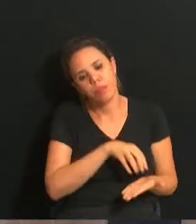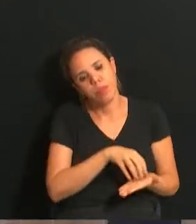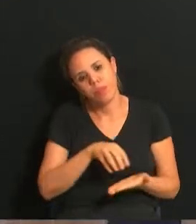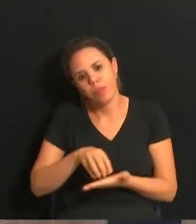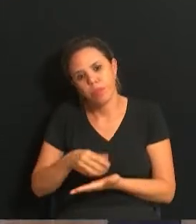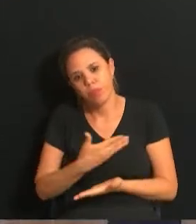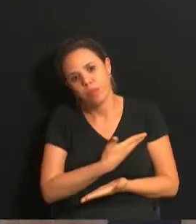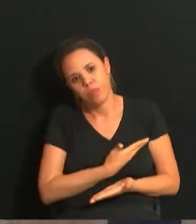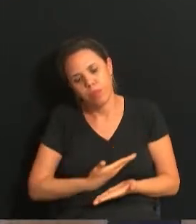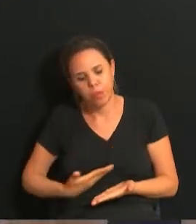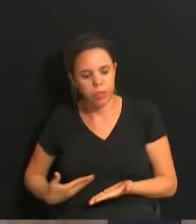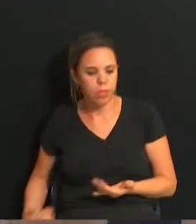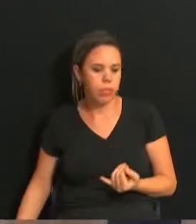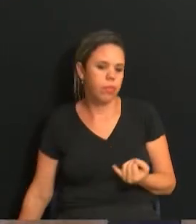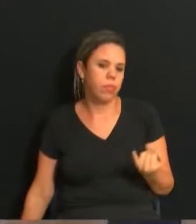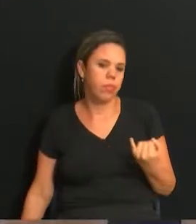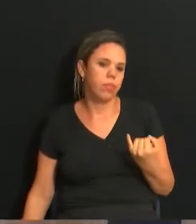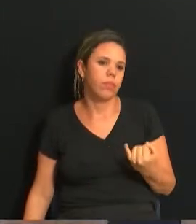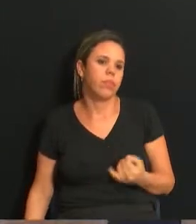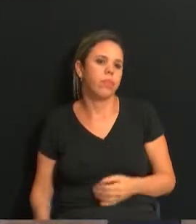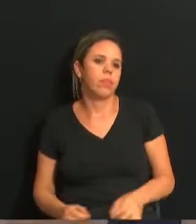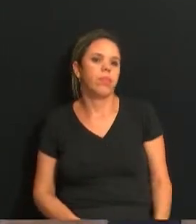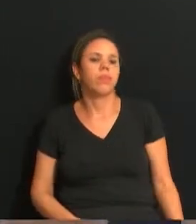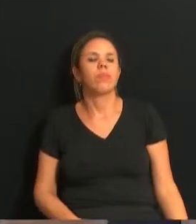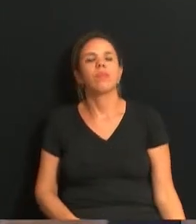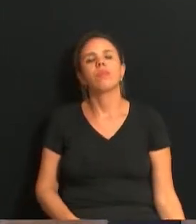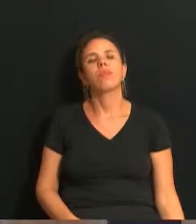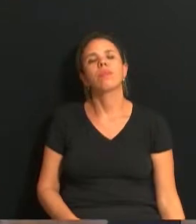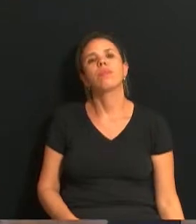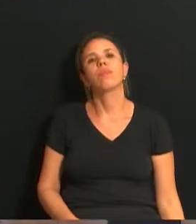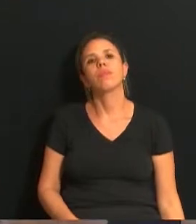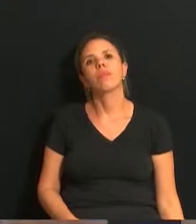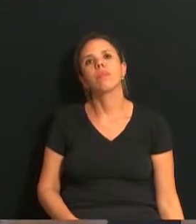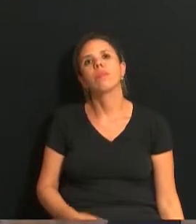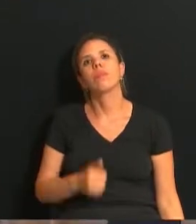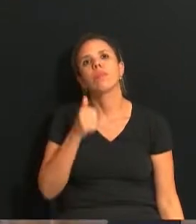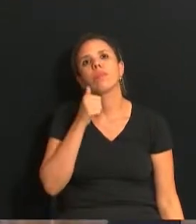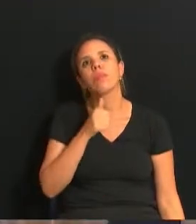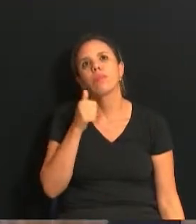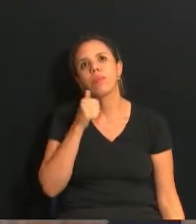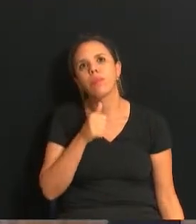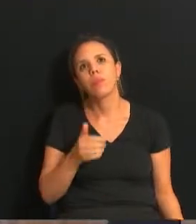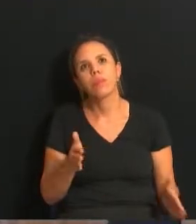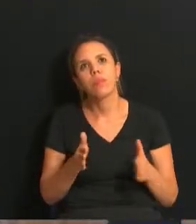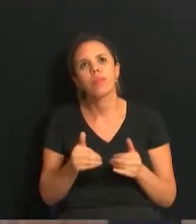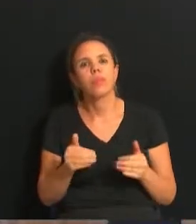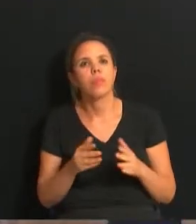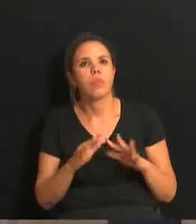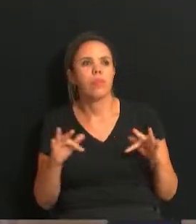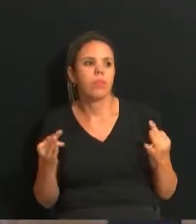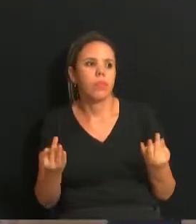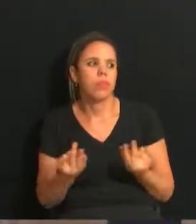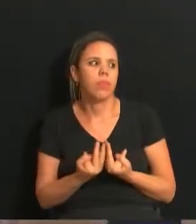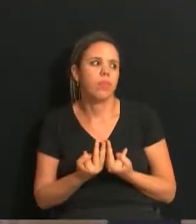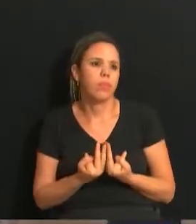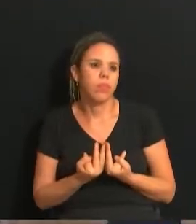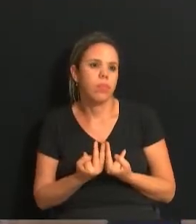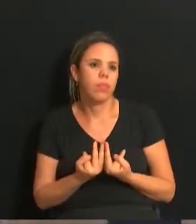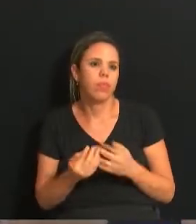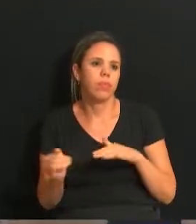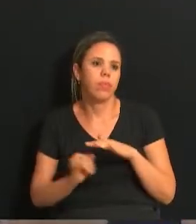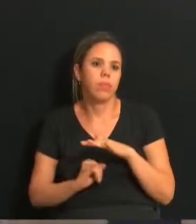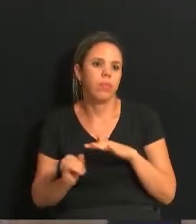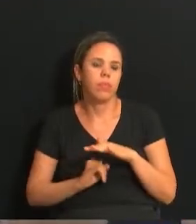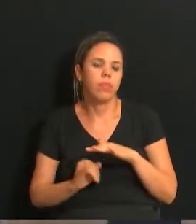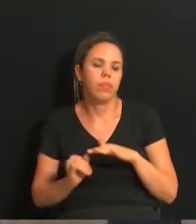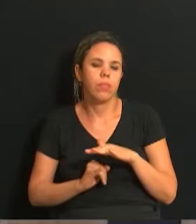é fundamental, né? É muito importante que a mulher busque apoio nos seus familiares, nas suas organizações,